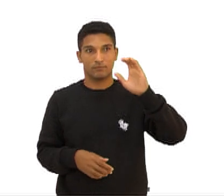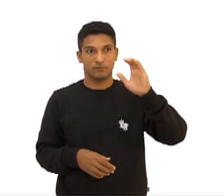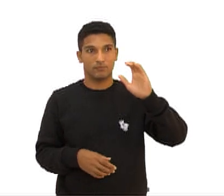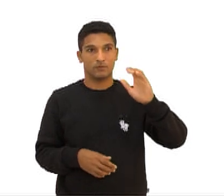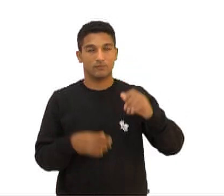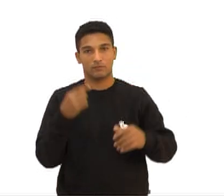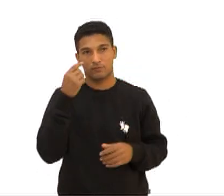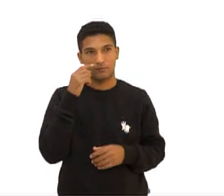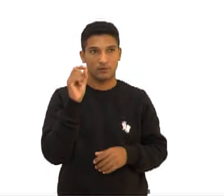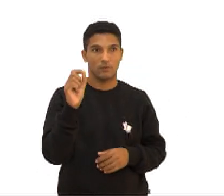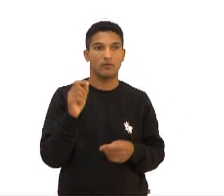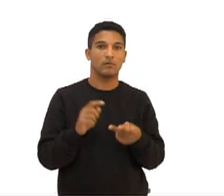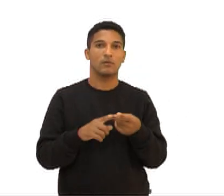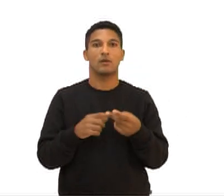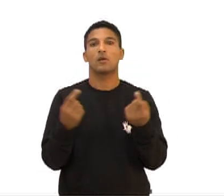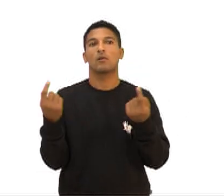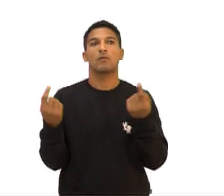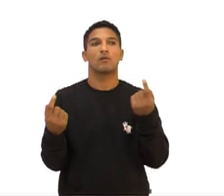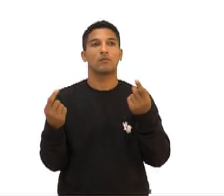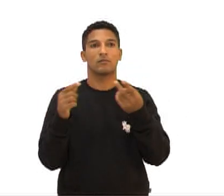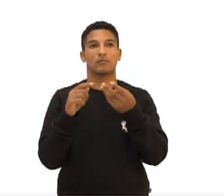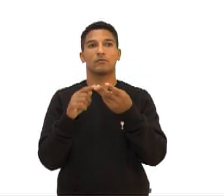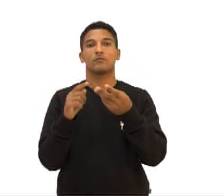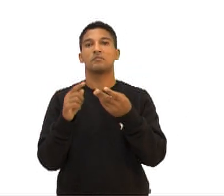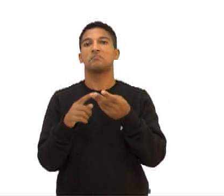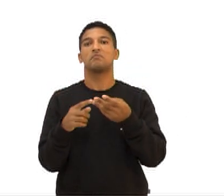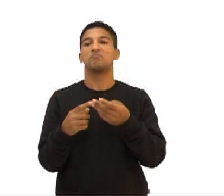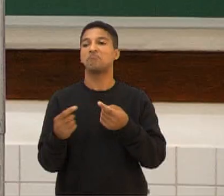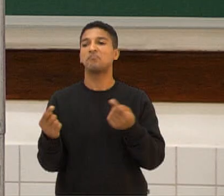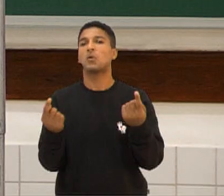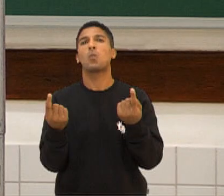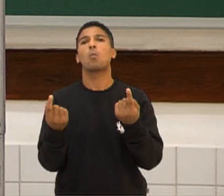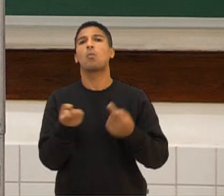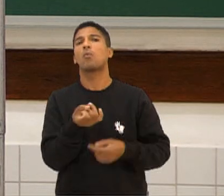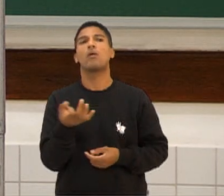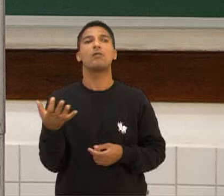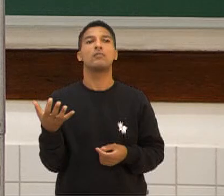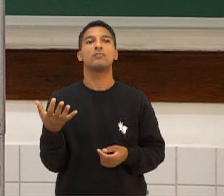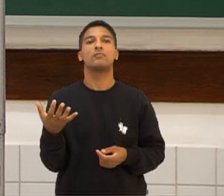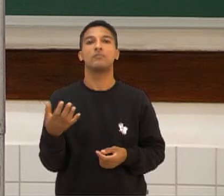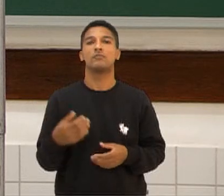qual, os quais, a qual e assim sucessivamente ali.